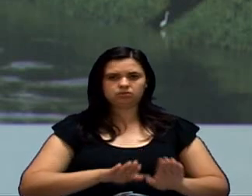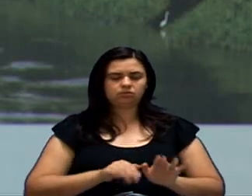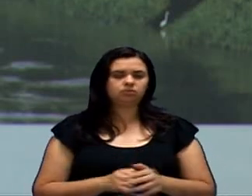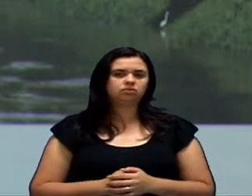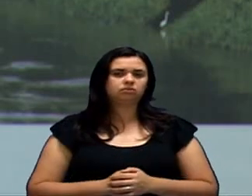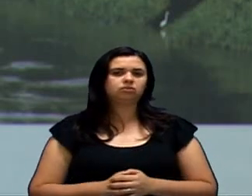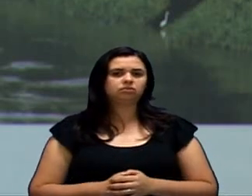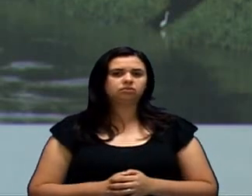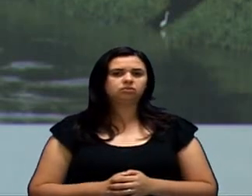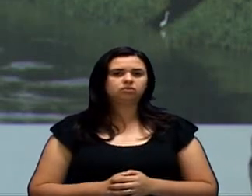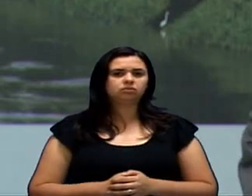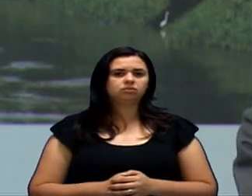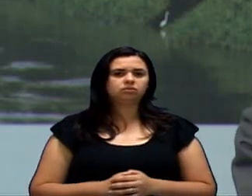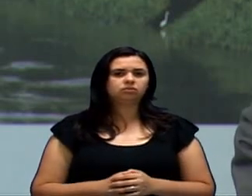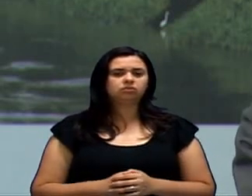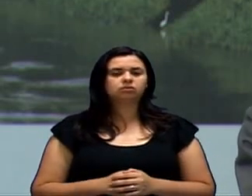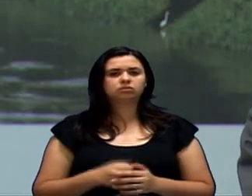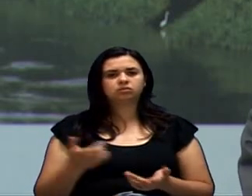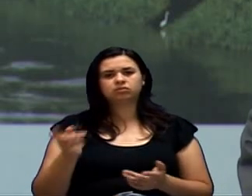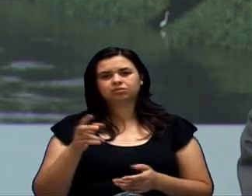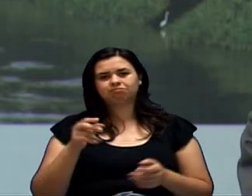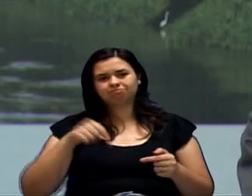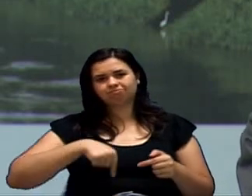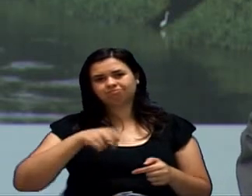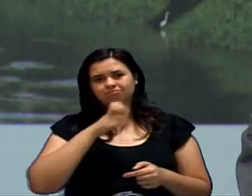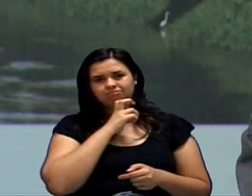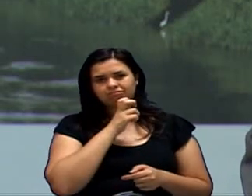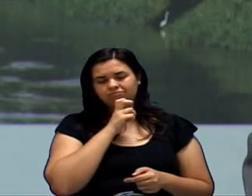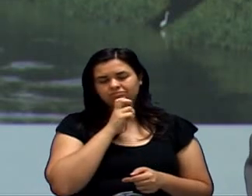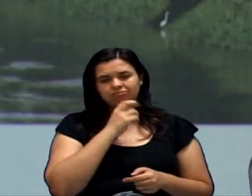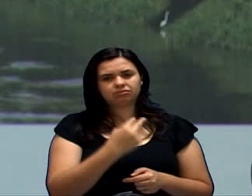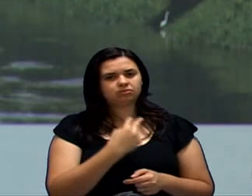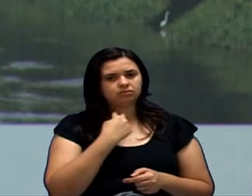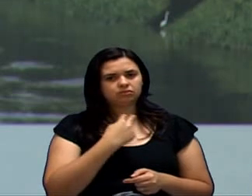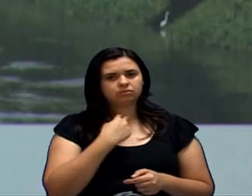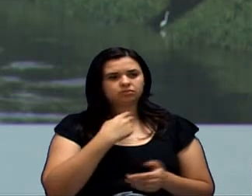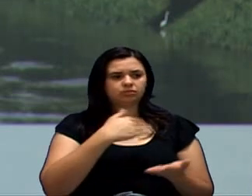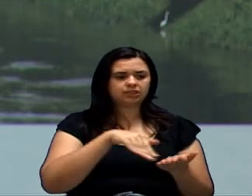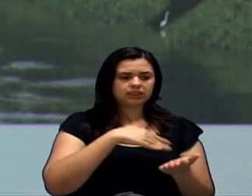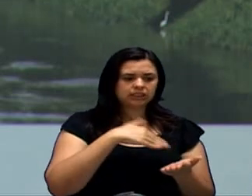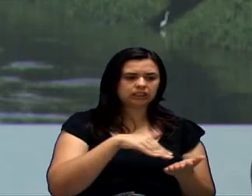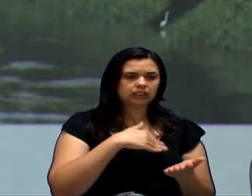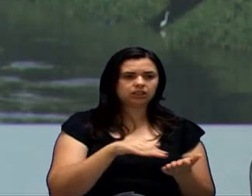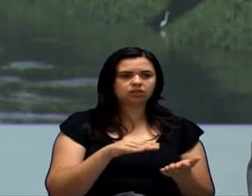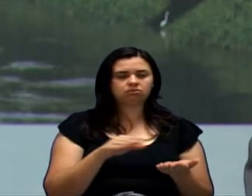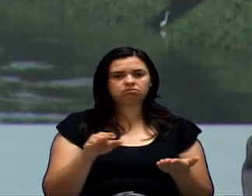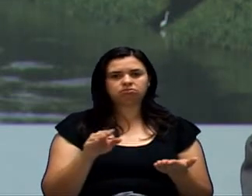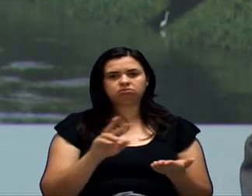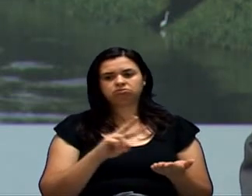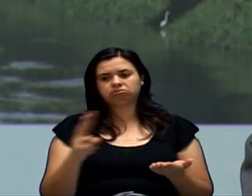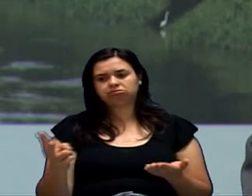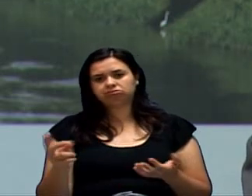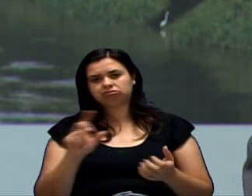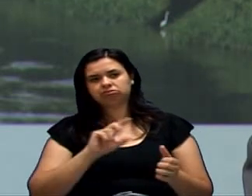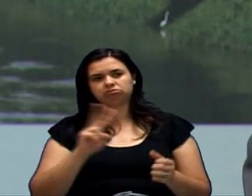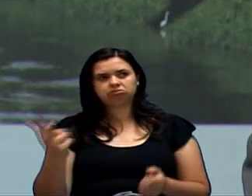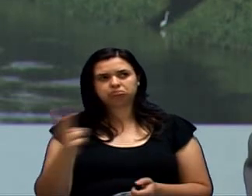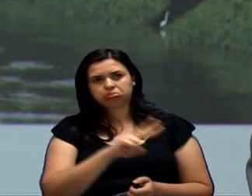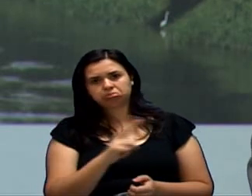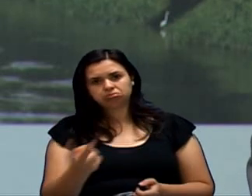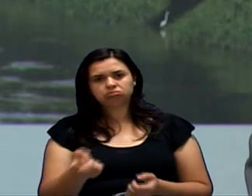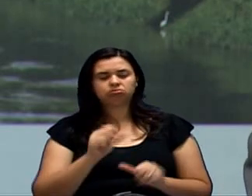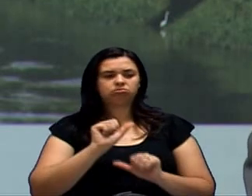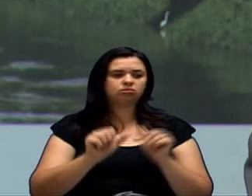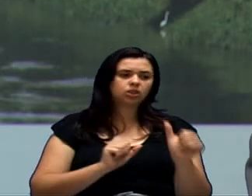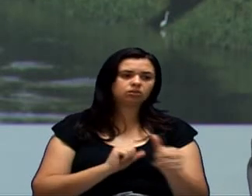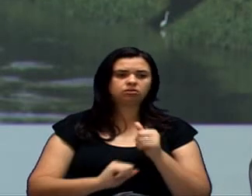comentando, estava falando, viu? Uma cidade que nem Sorocaba não pode ficar assim alheia a uma secretaria